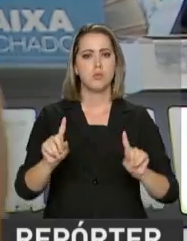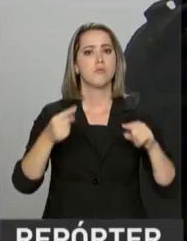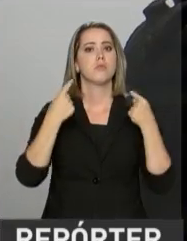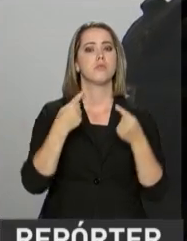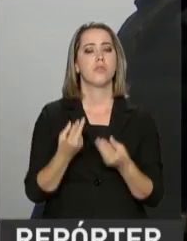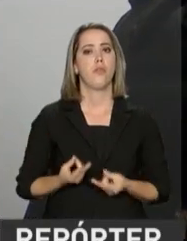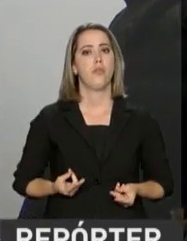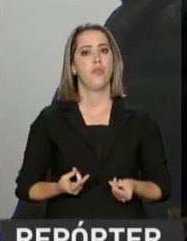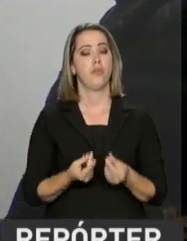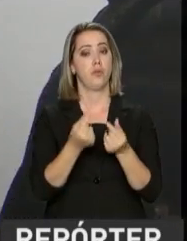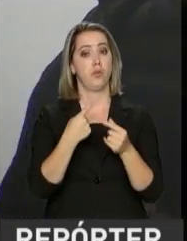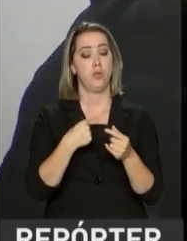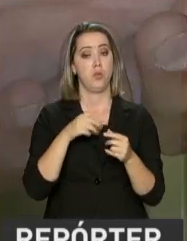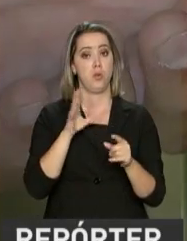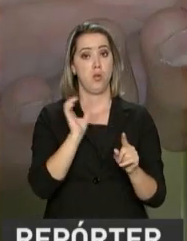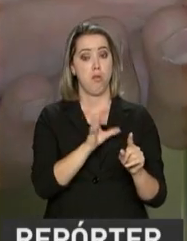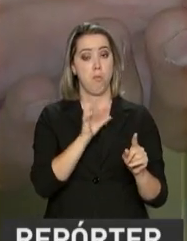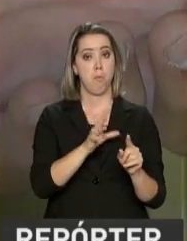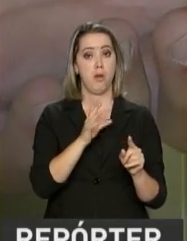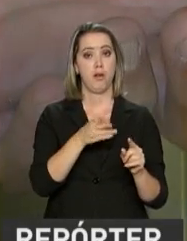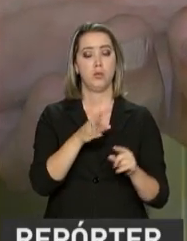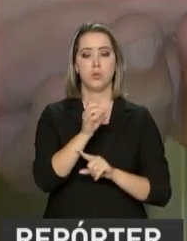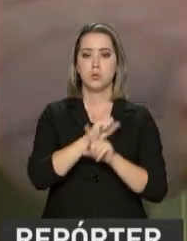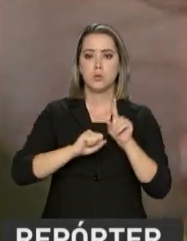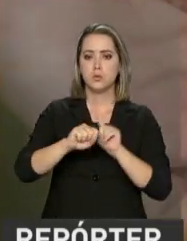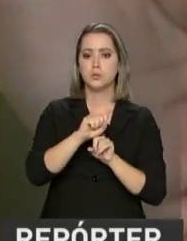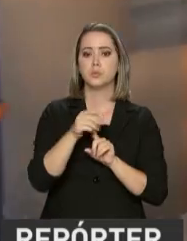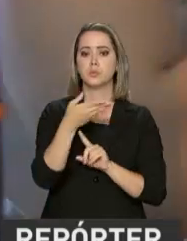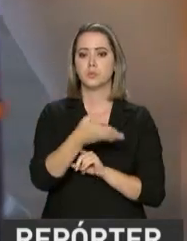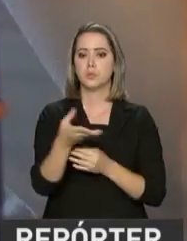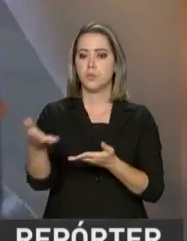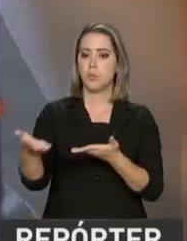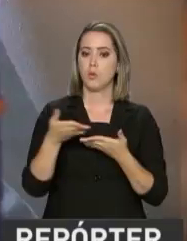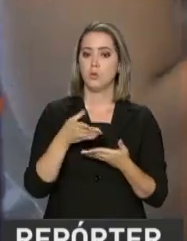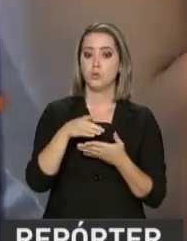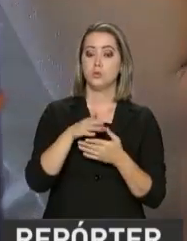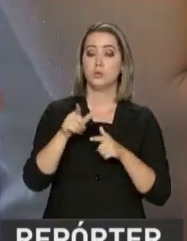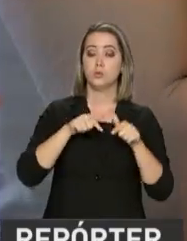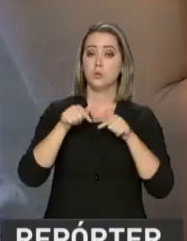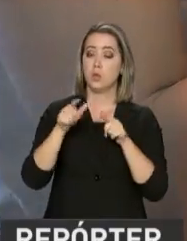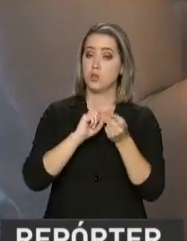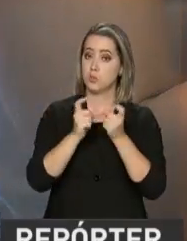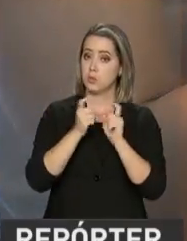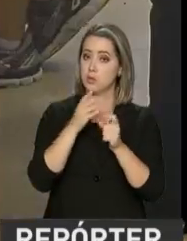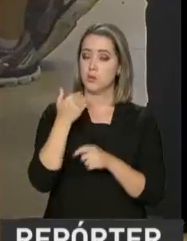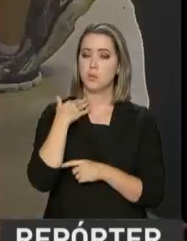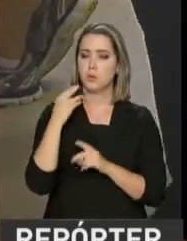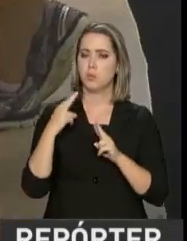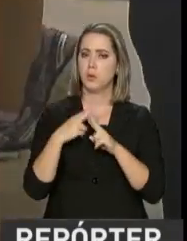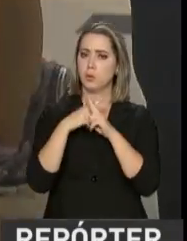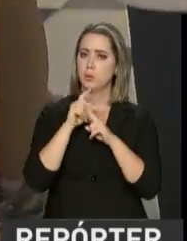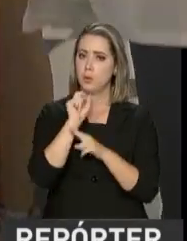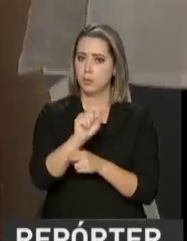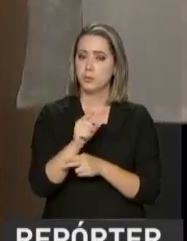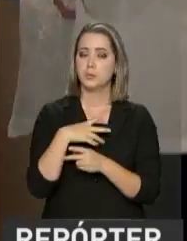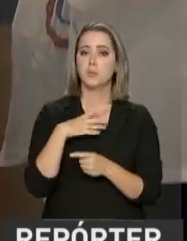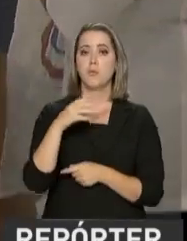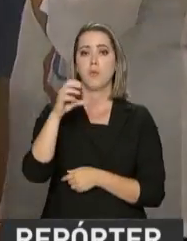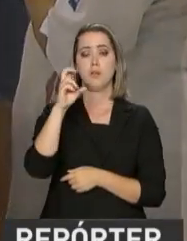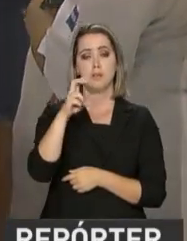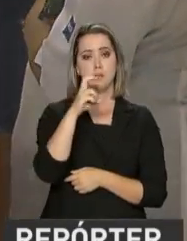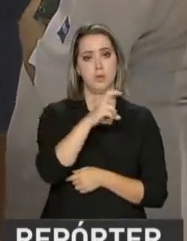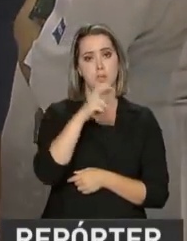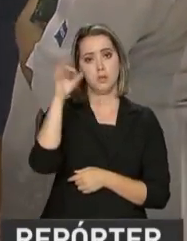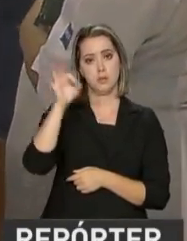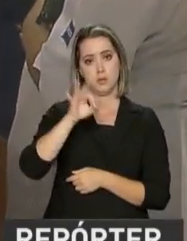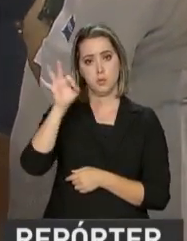Negócios de Impacto Social. Os recursos virão do Fundo Socioambiental gerido pela Caixa. O público-alvo corresponde a